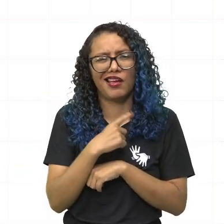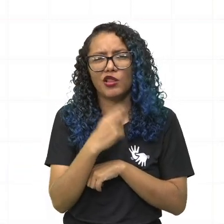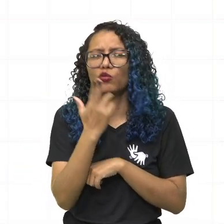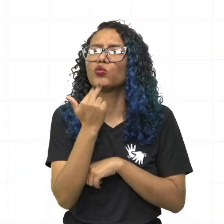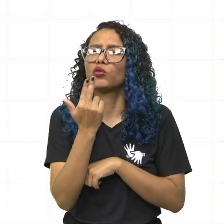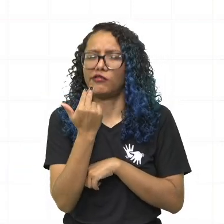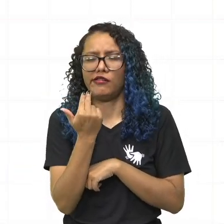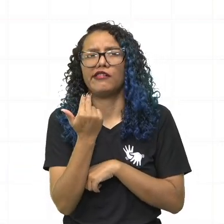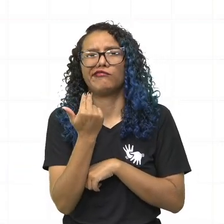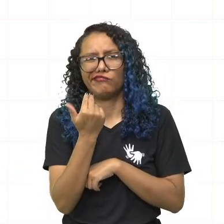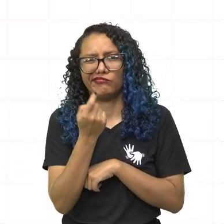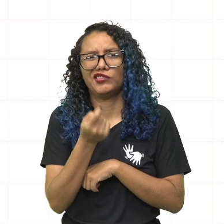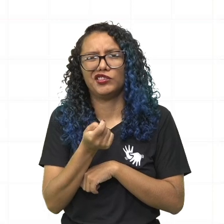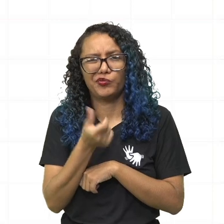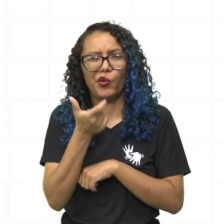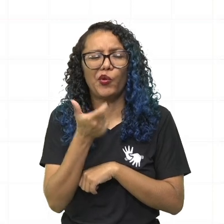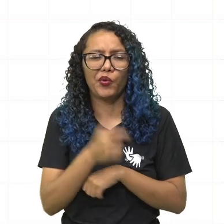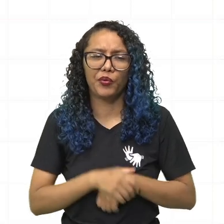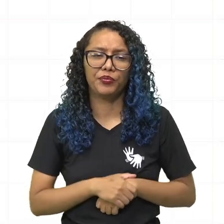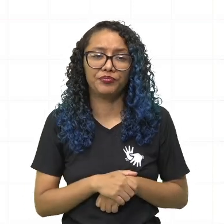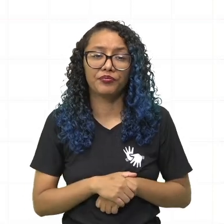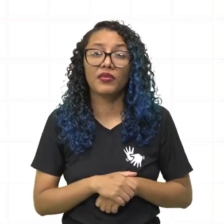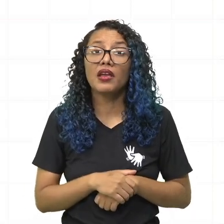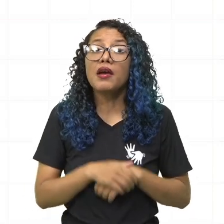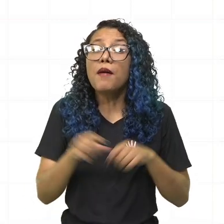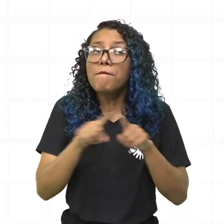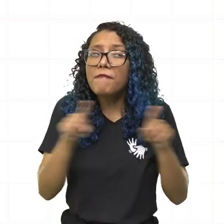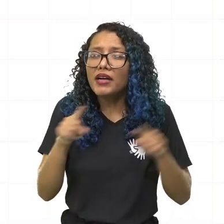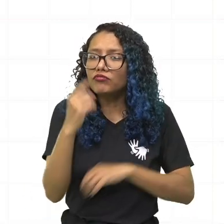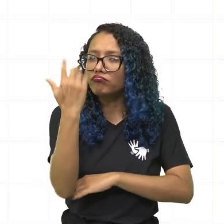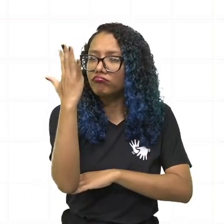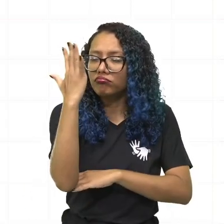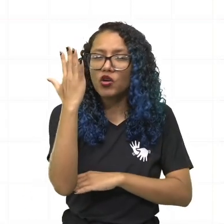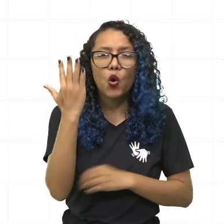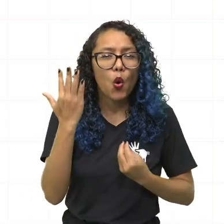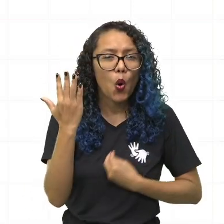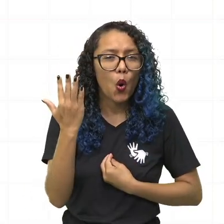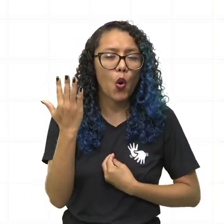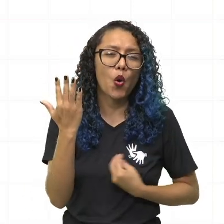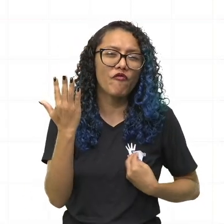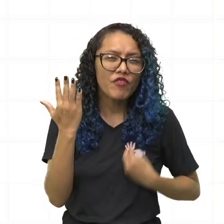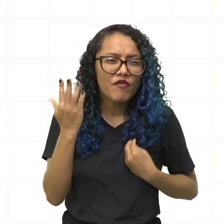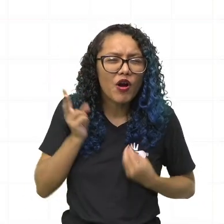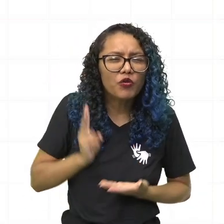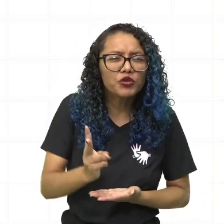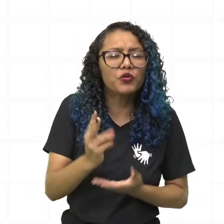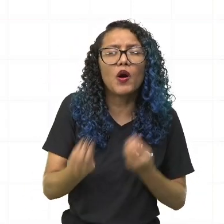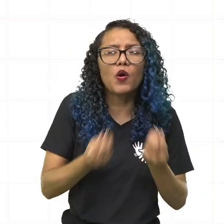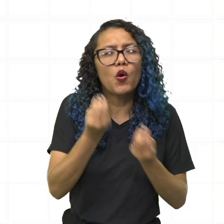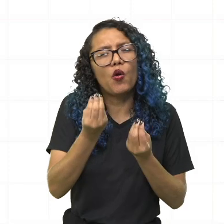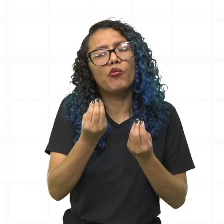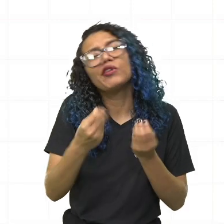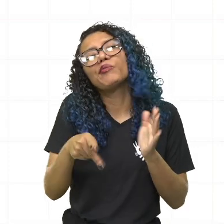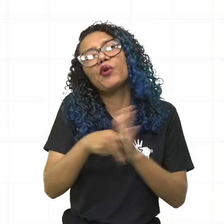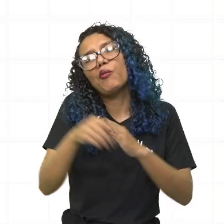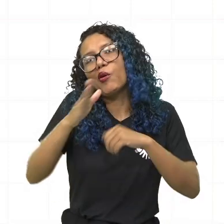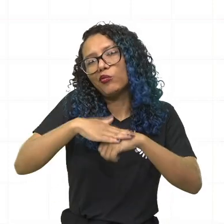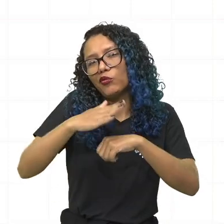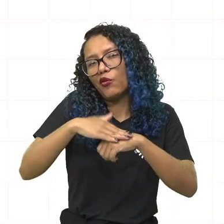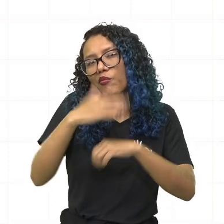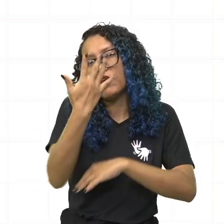com que as árvores se mantenham vivas? É basicamente elas mesmas, viu, pessoal? Existe no